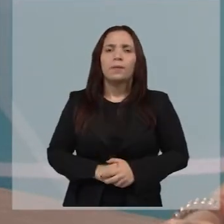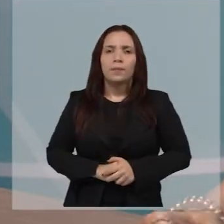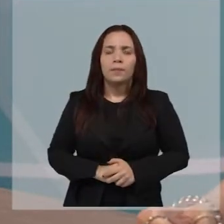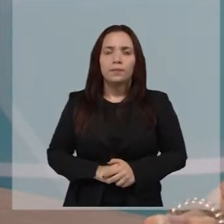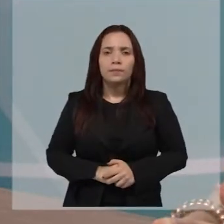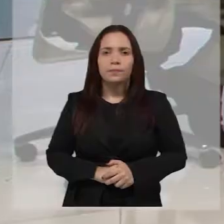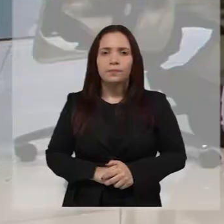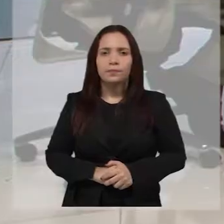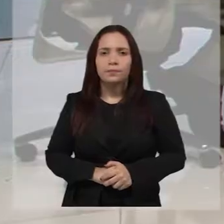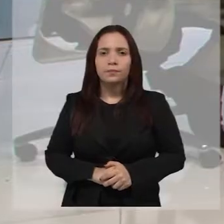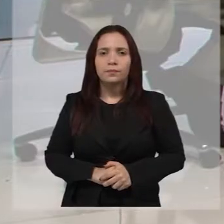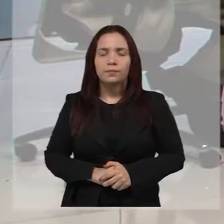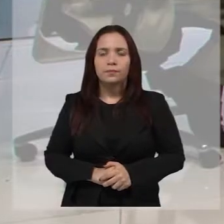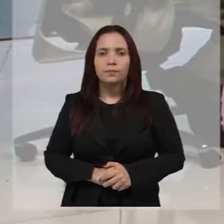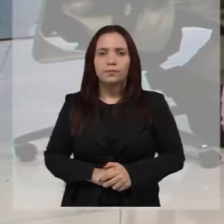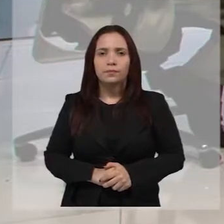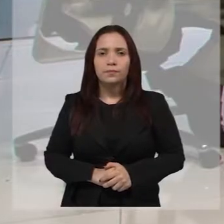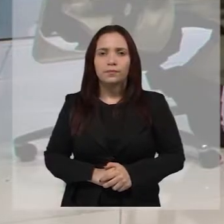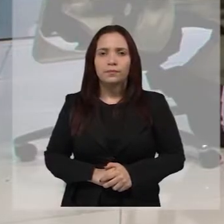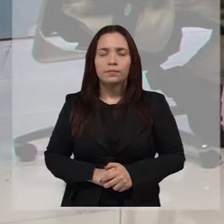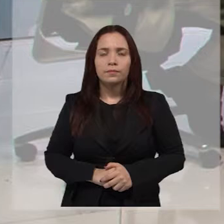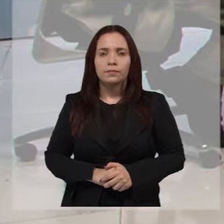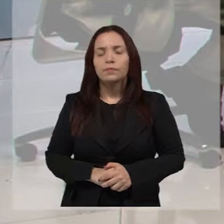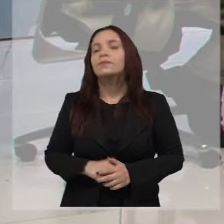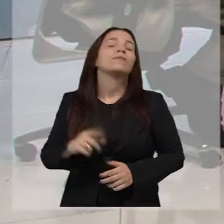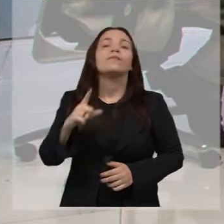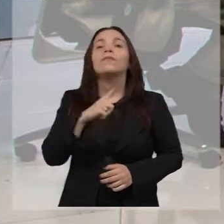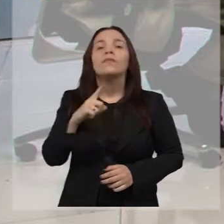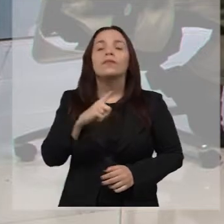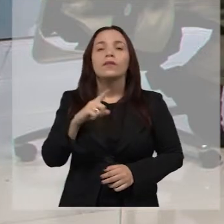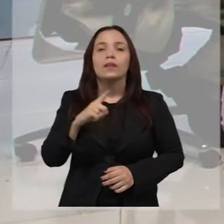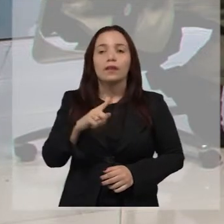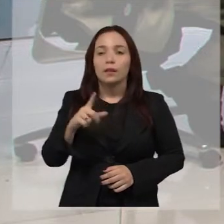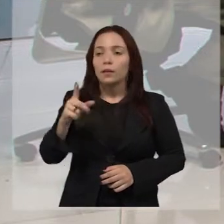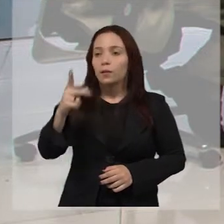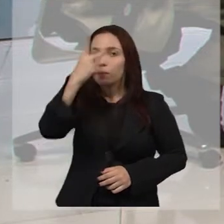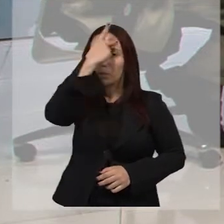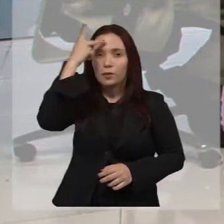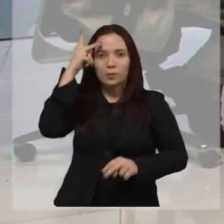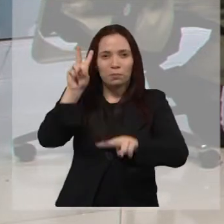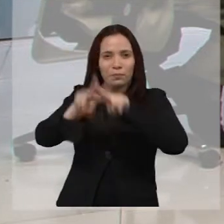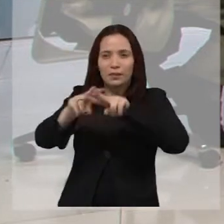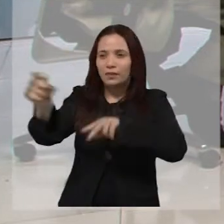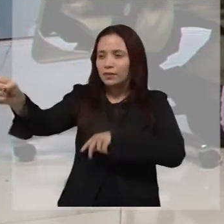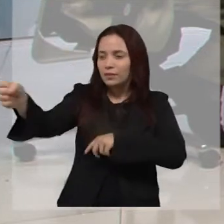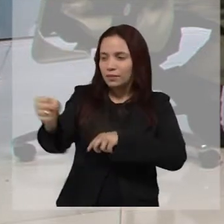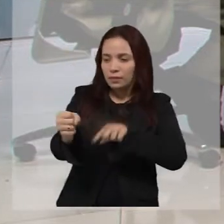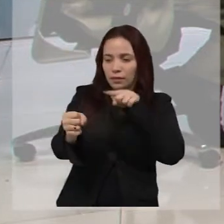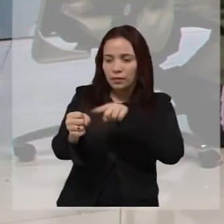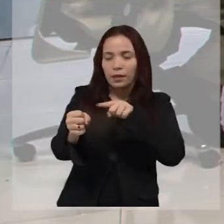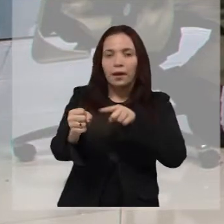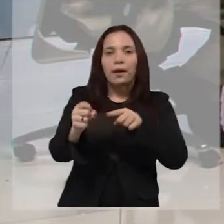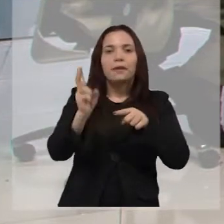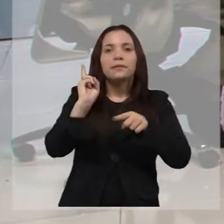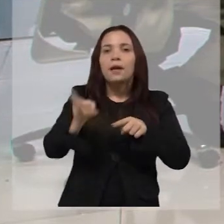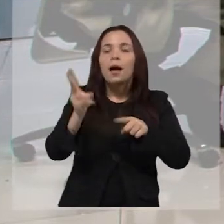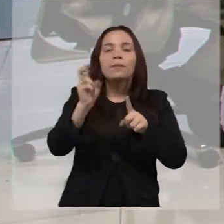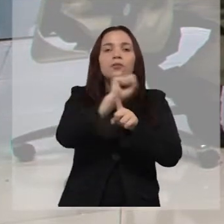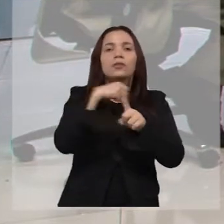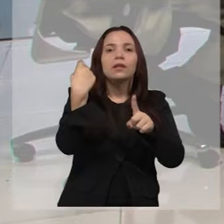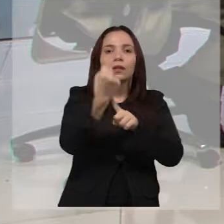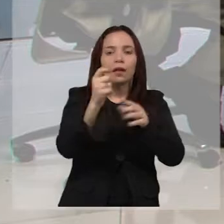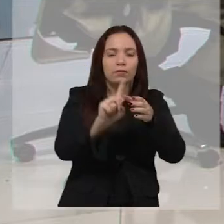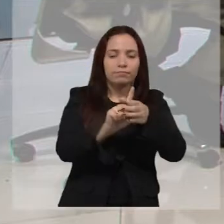é o grande dilema, né, Arnaldo? A segregação do infrator, Moreira, é importante